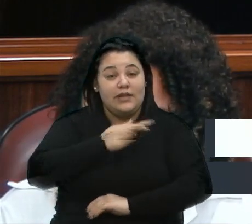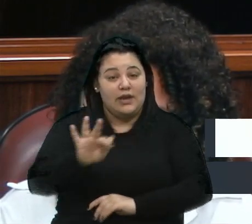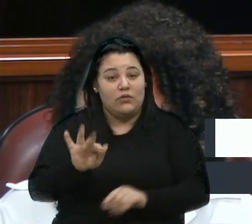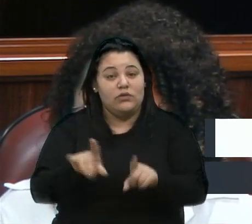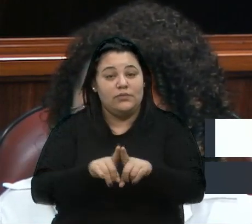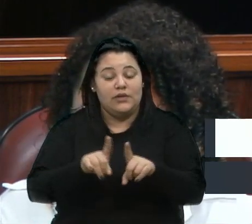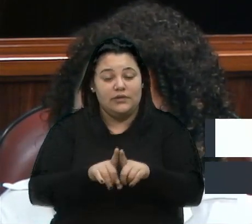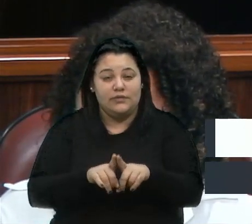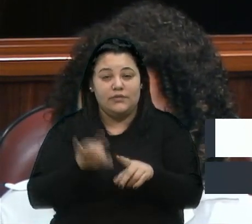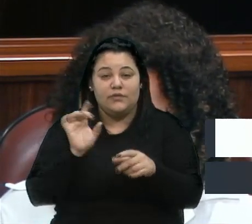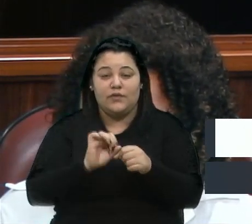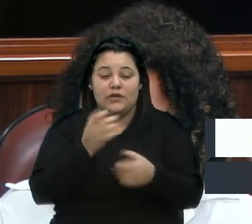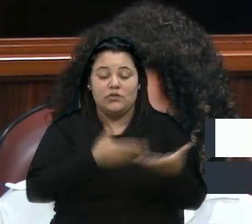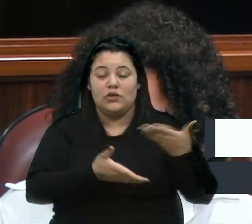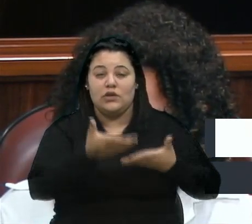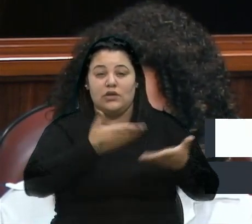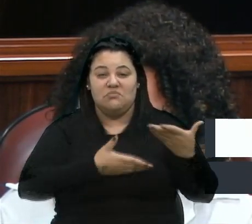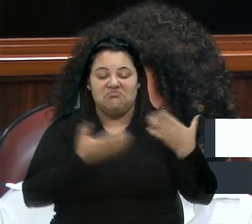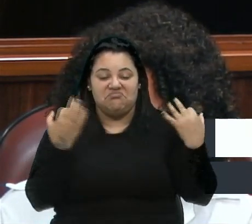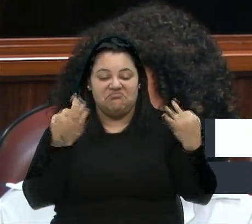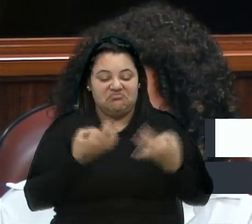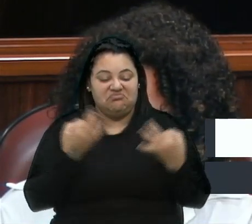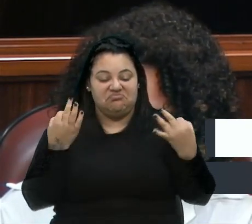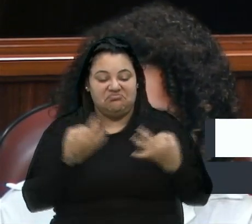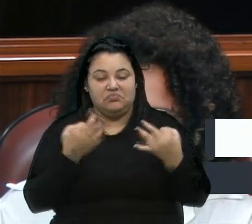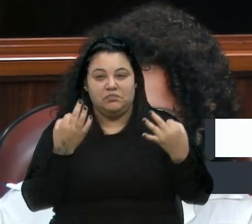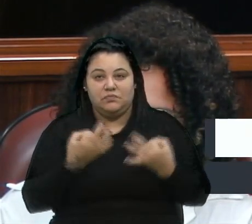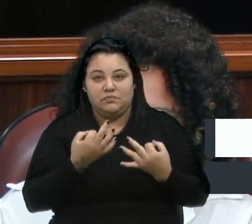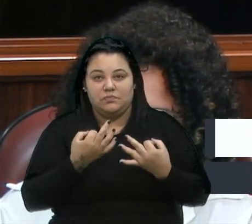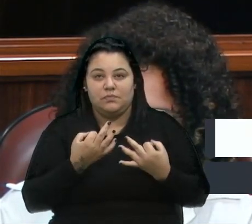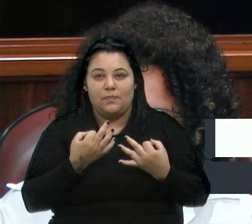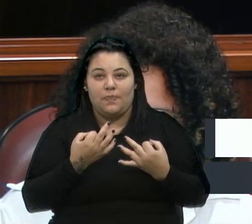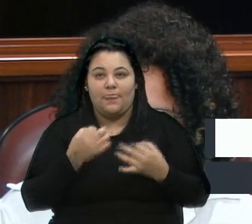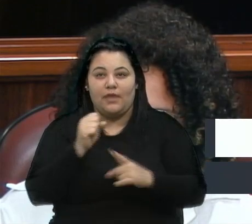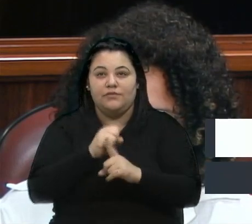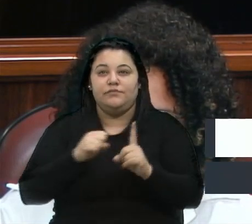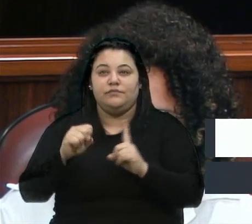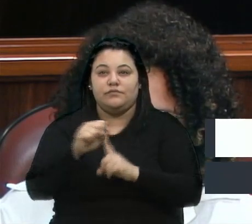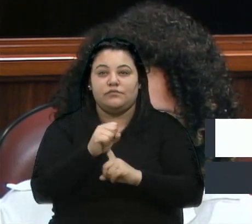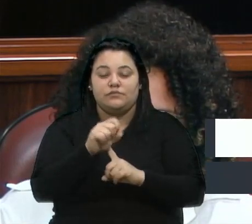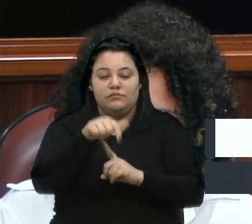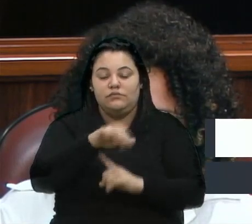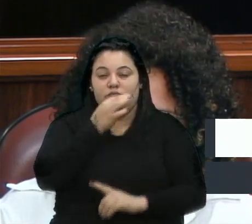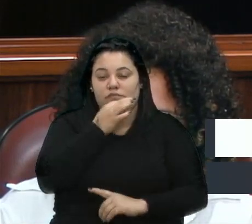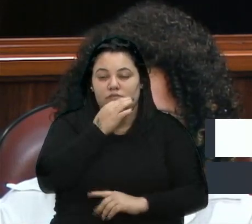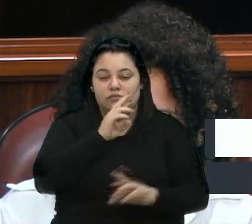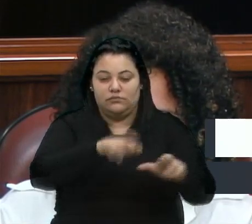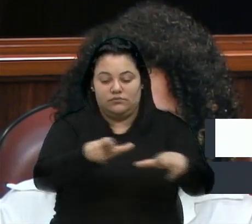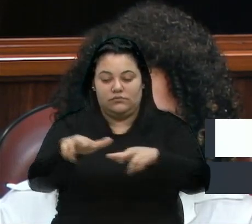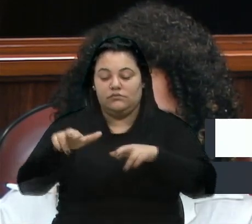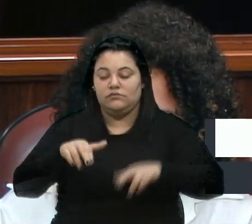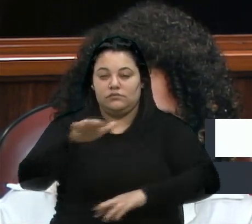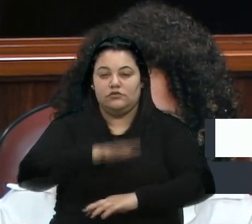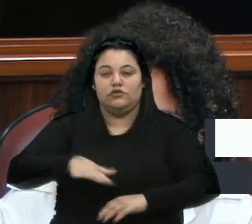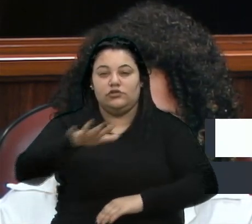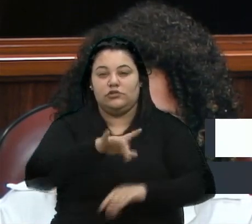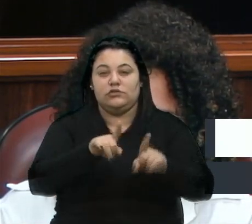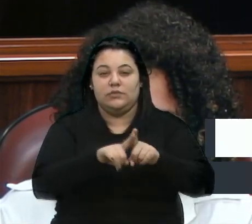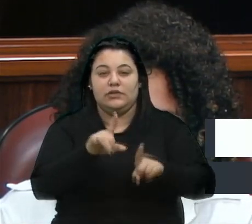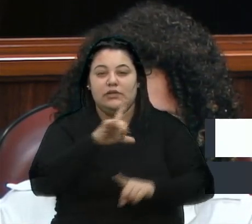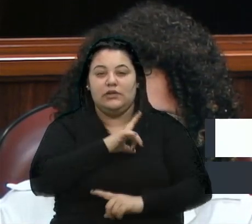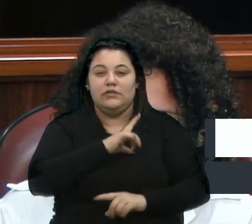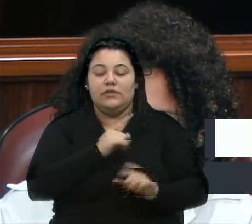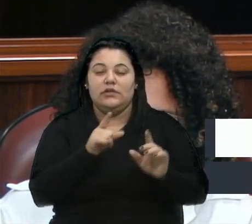que presta um serviço de excelência para a sociedade caxiense e da região, teve